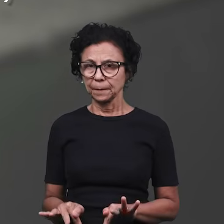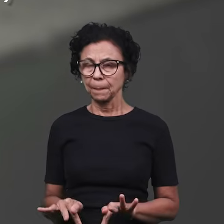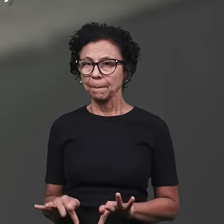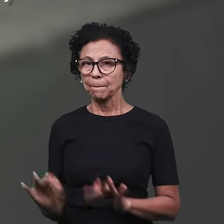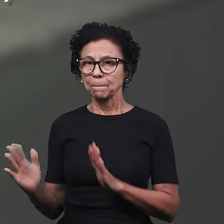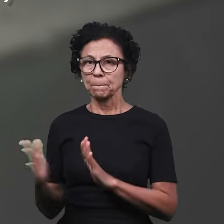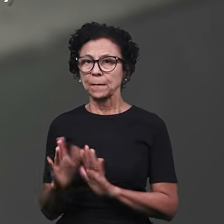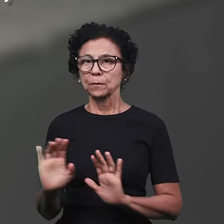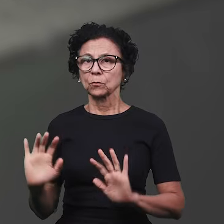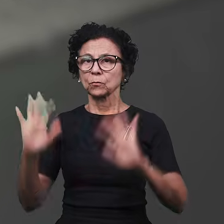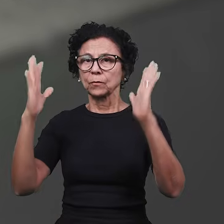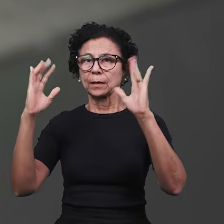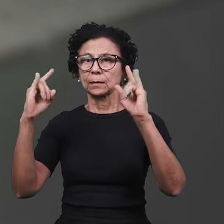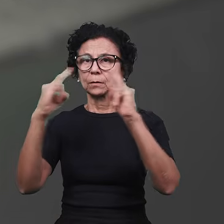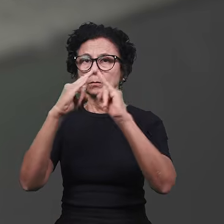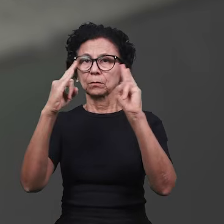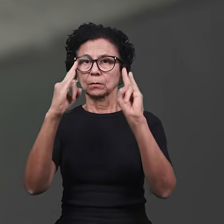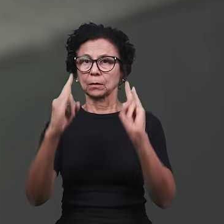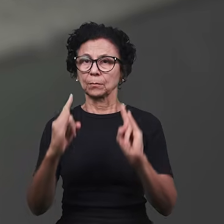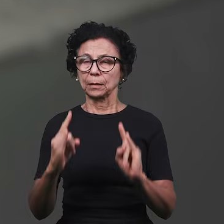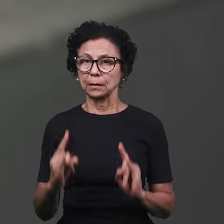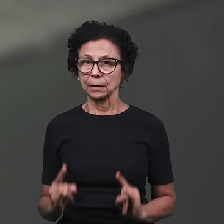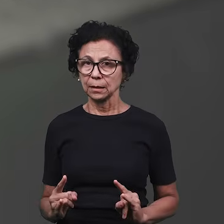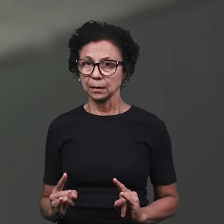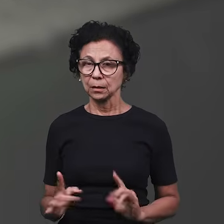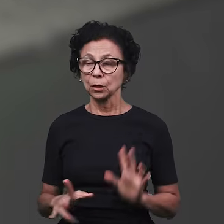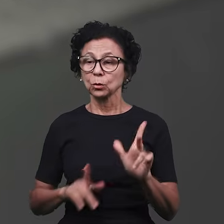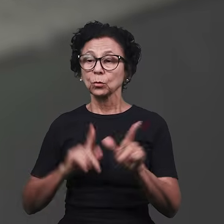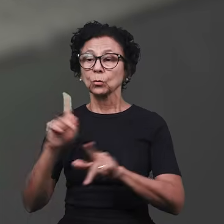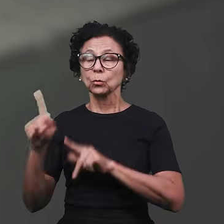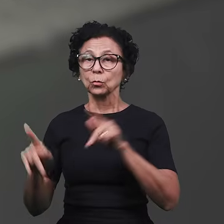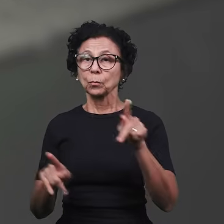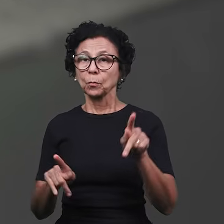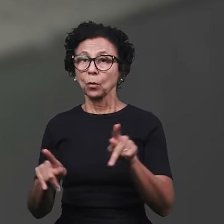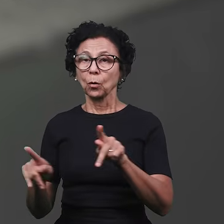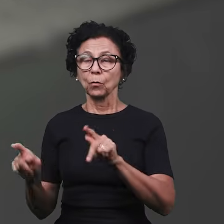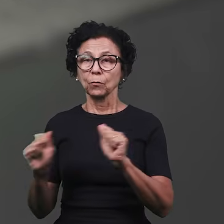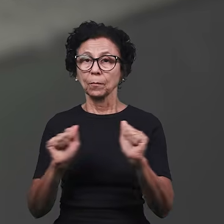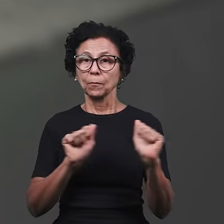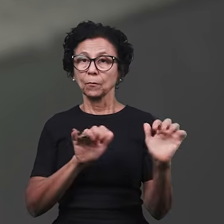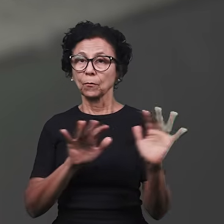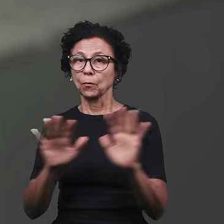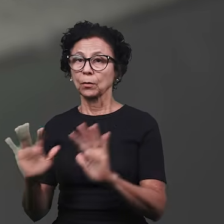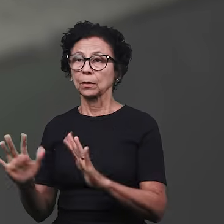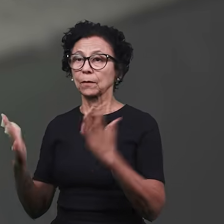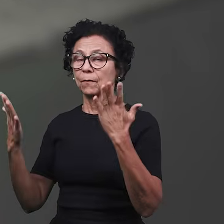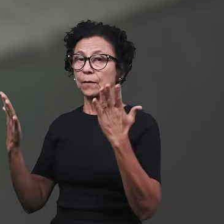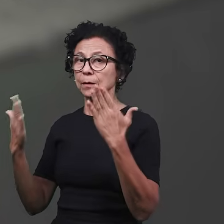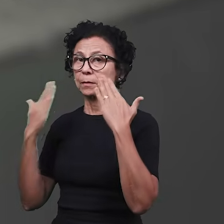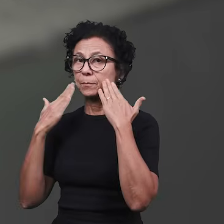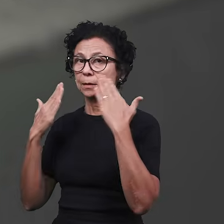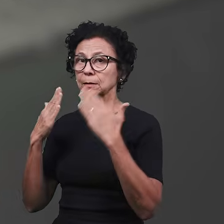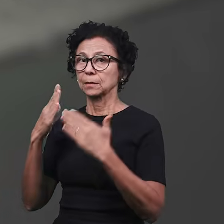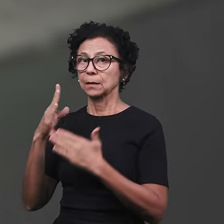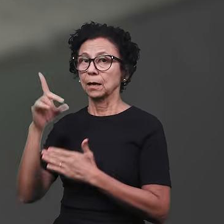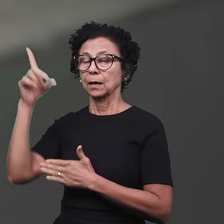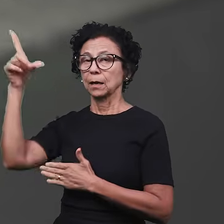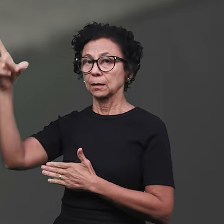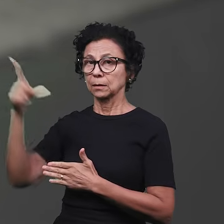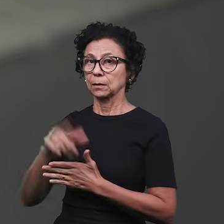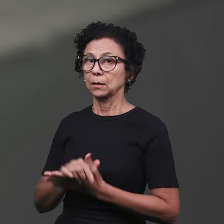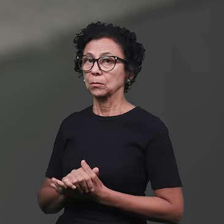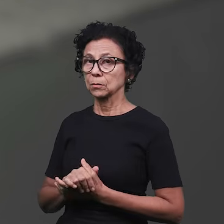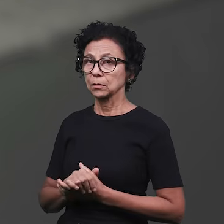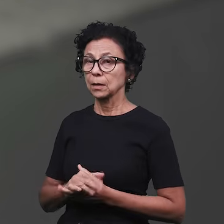dos tabernáculos, quando todo Israel vier e comparecer perante o Senhor teu Deus, no lugar que ele escolher, lerás